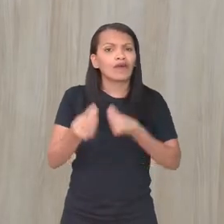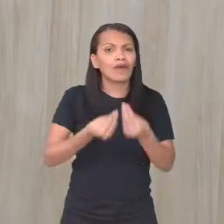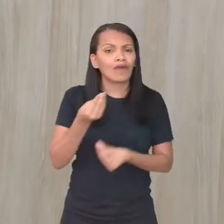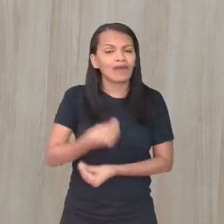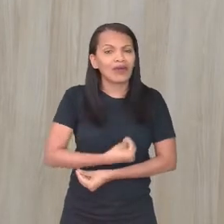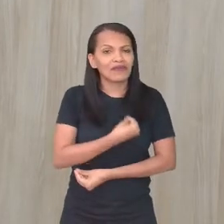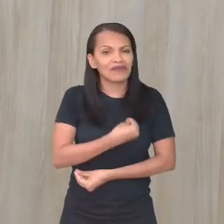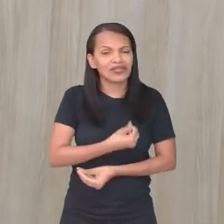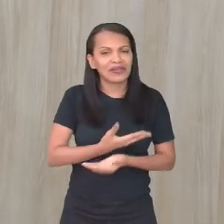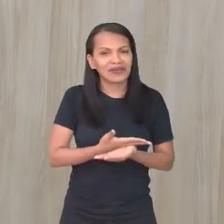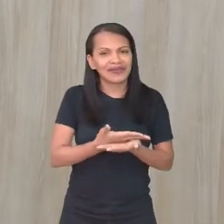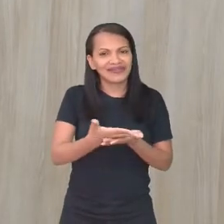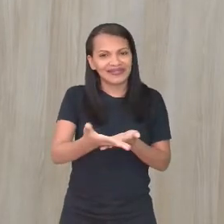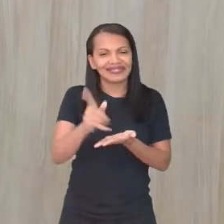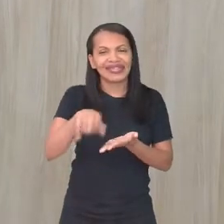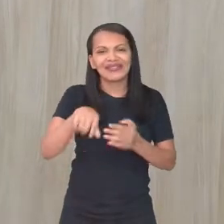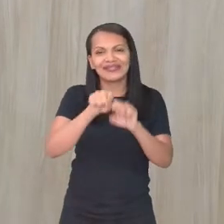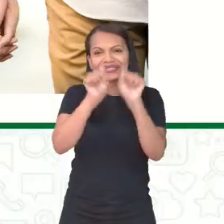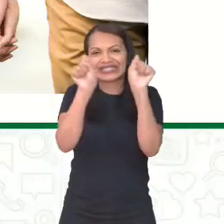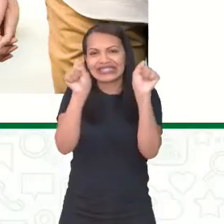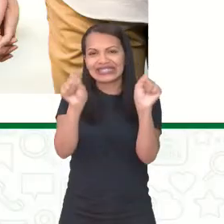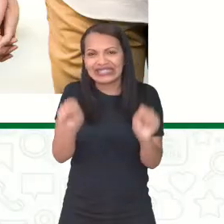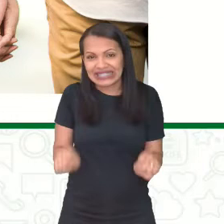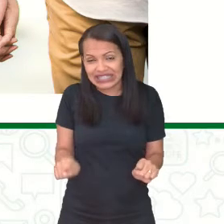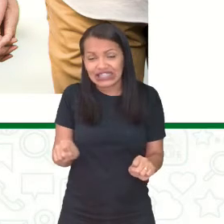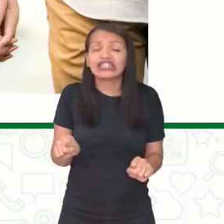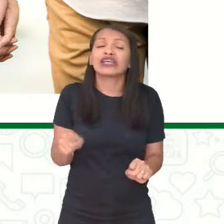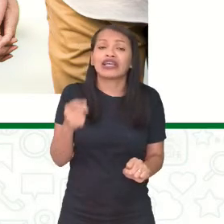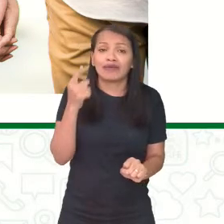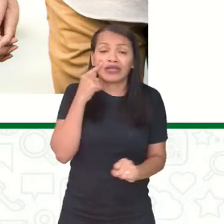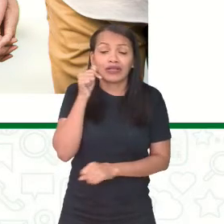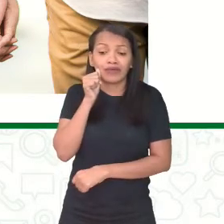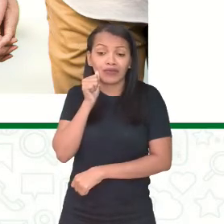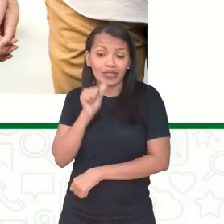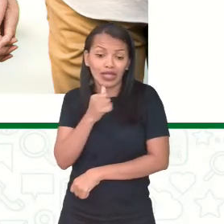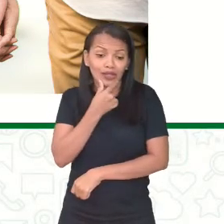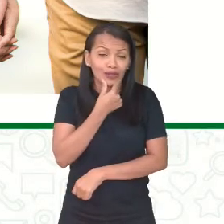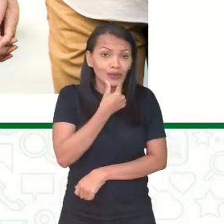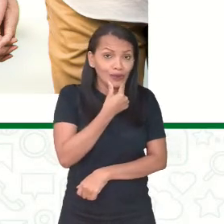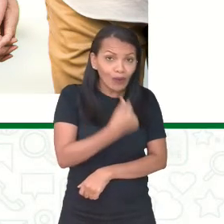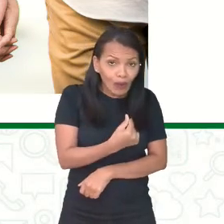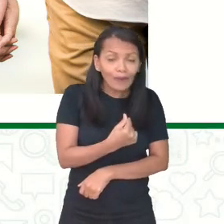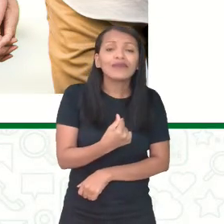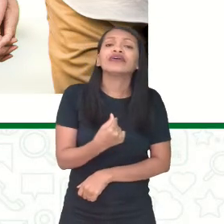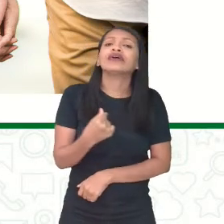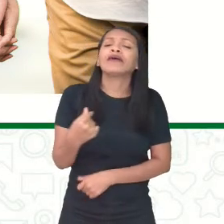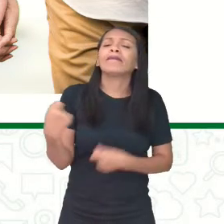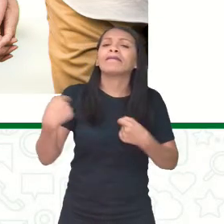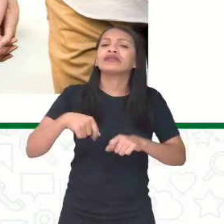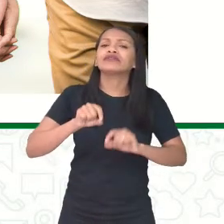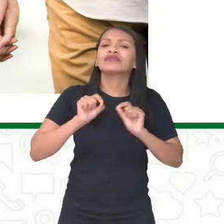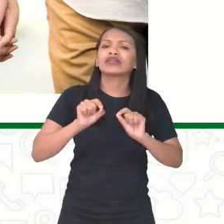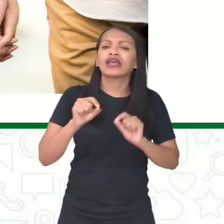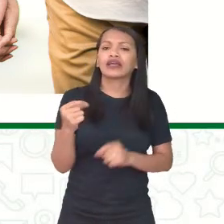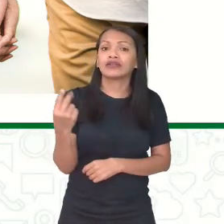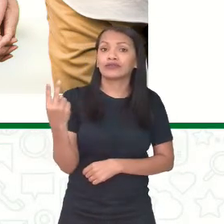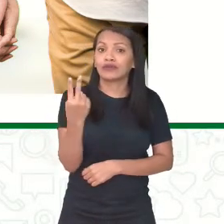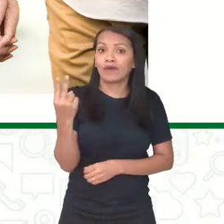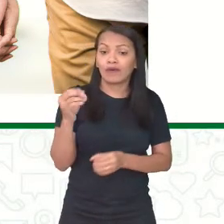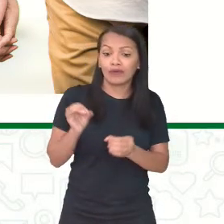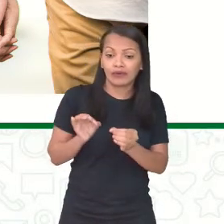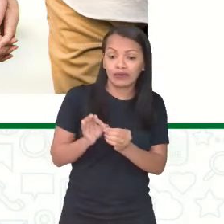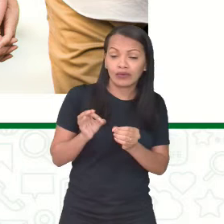começa é falar que o sistema reprodutor é o único que, para poder ter início uma vida, precisa de duas células e de